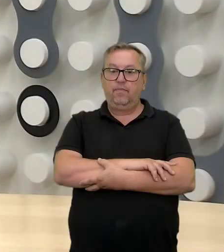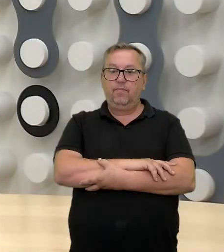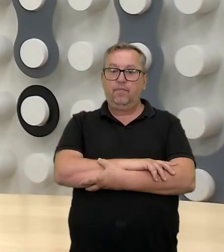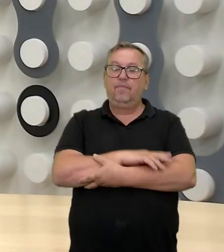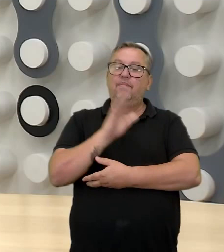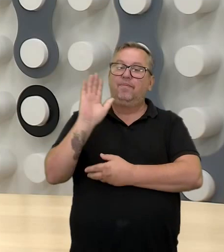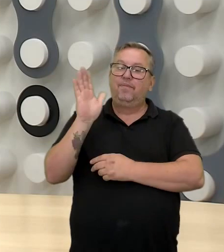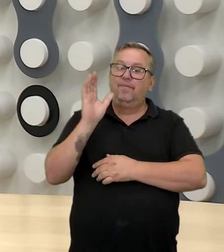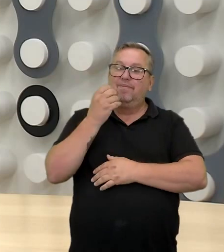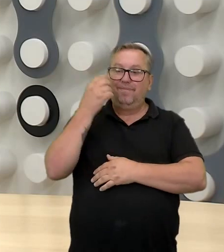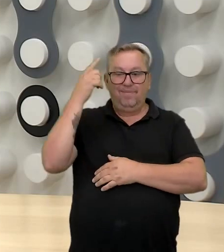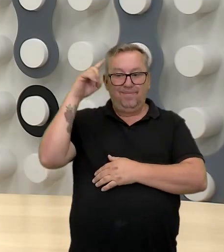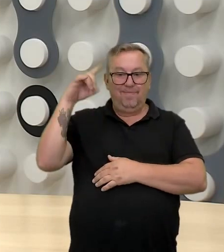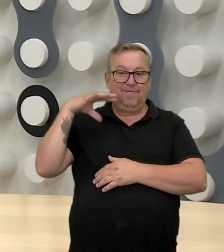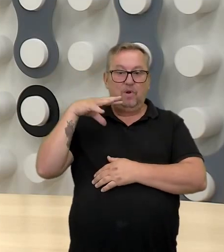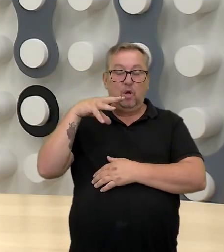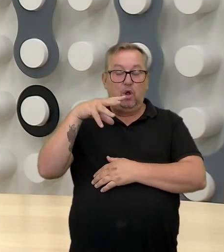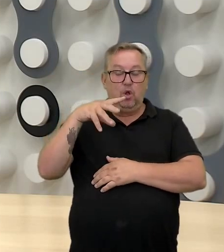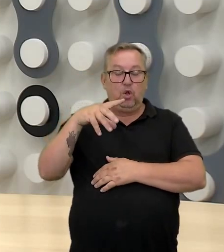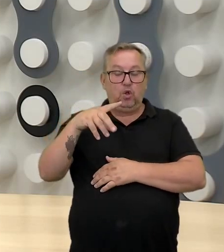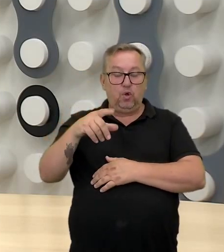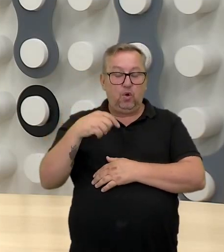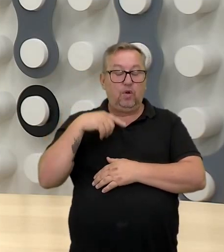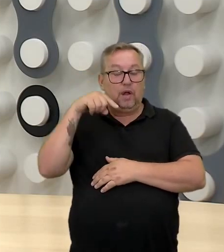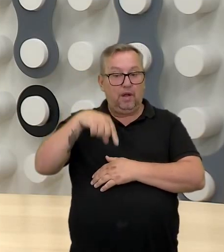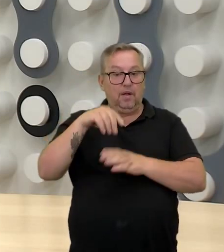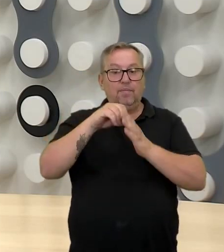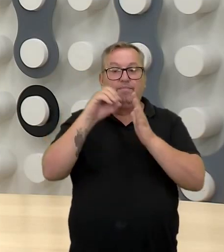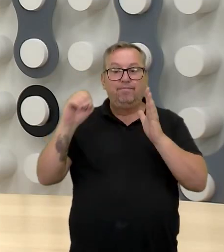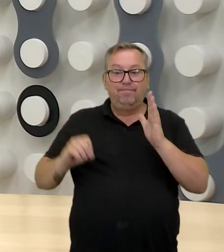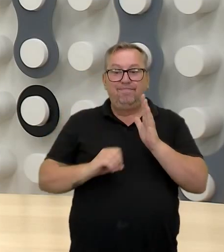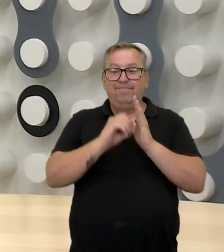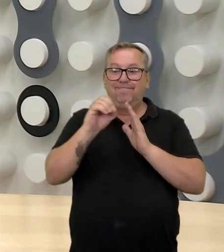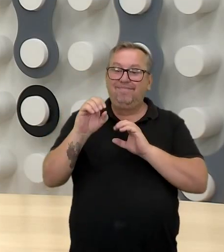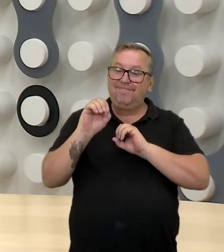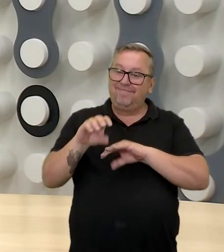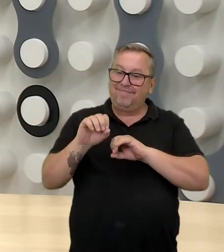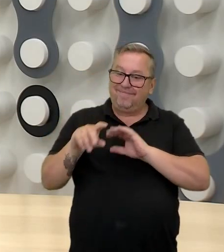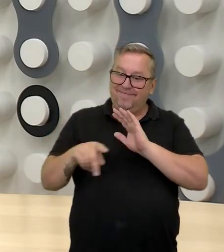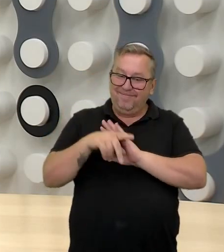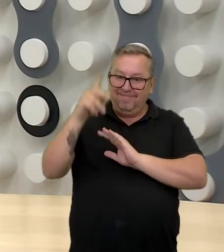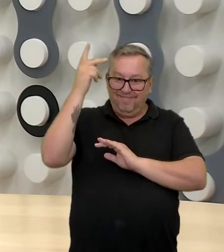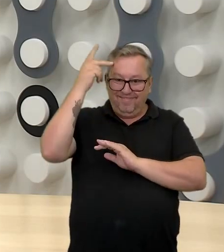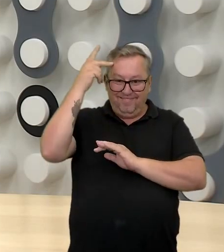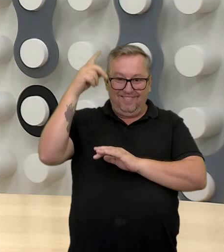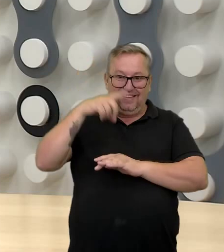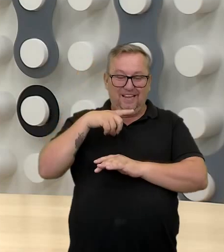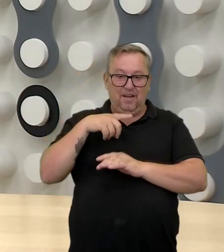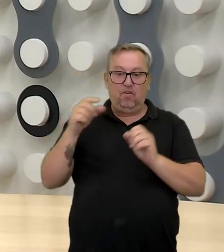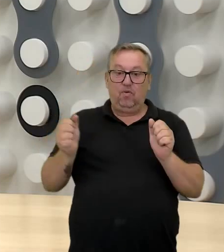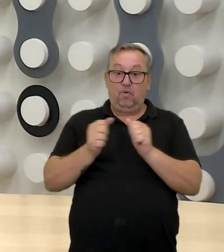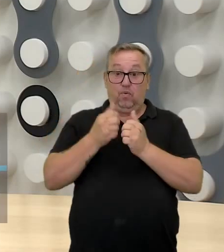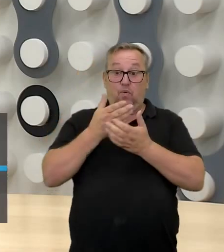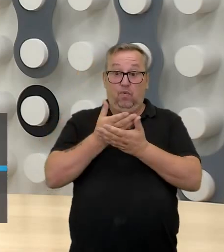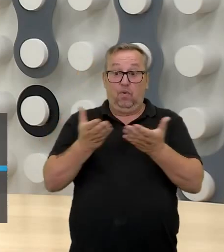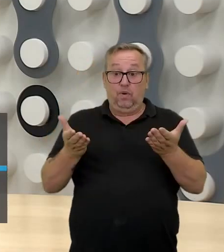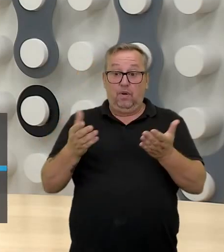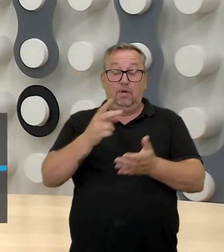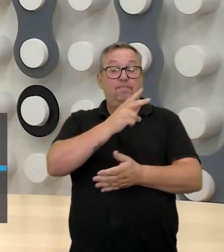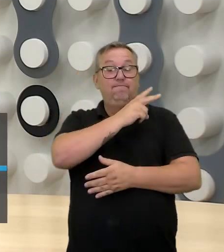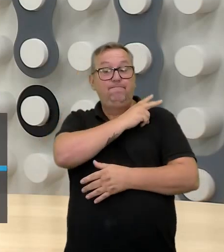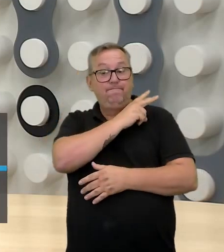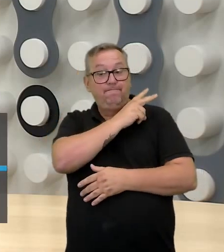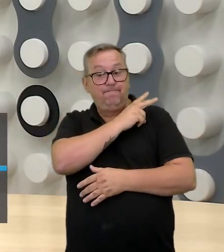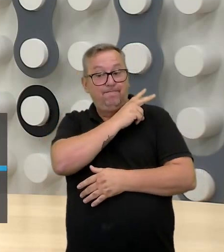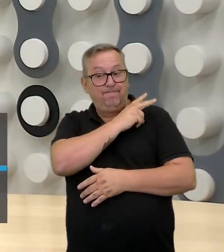Olá, muito bom dia a todos que nos acompanham aqui pelo Centro de Mídias e Educação de São Paulo. Sou o professor Osmar, estarei aqui com vocês, pessoal da segunda série